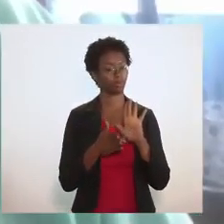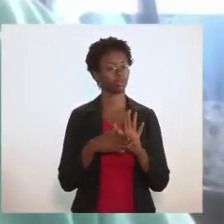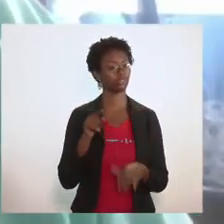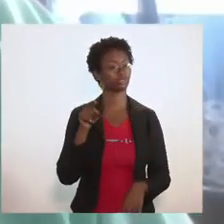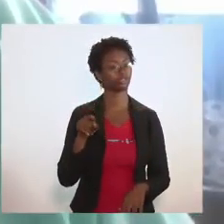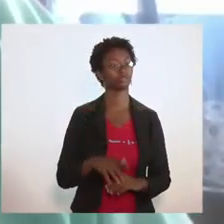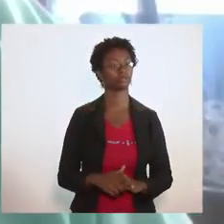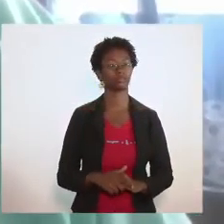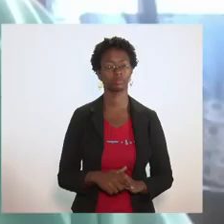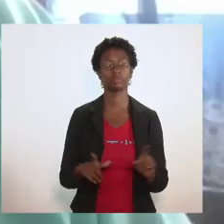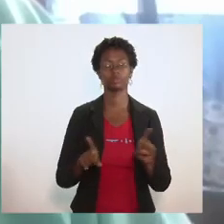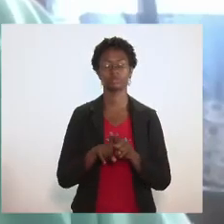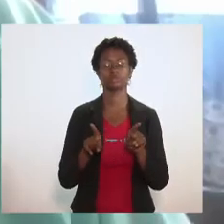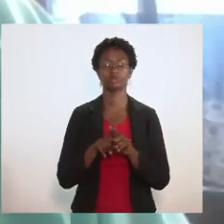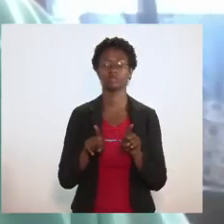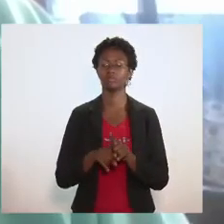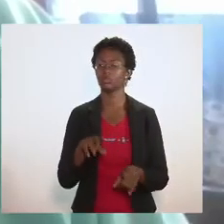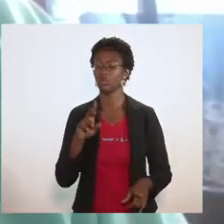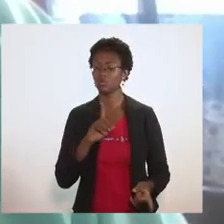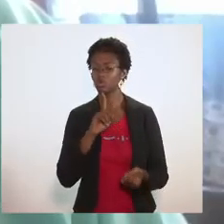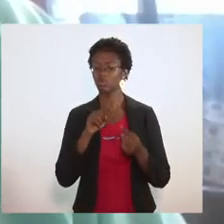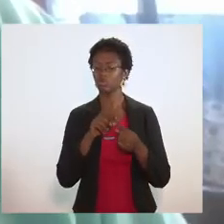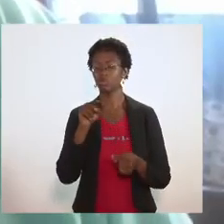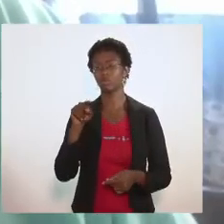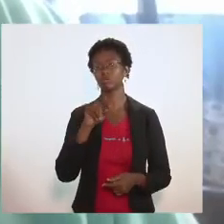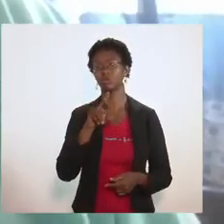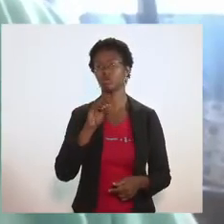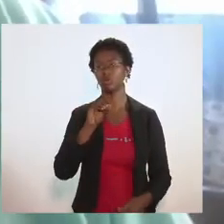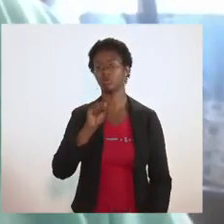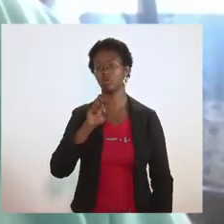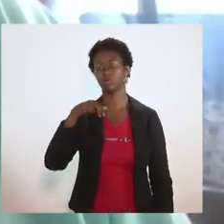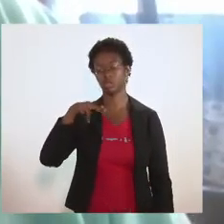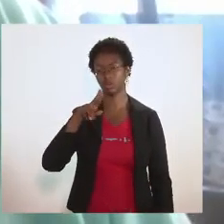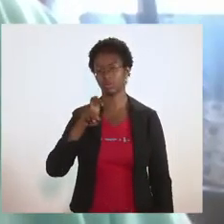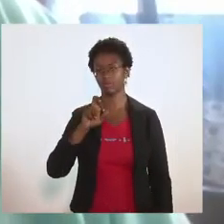vou fazer uma fórmula de conciliação, Márcio Pacheco. Vossa